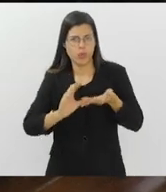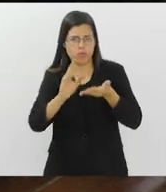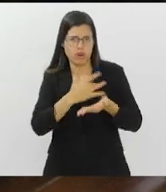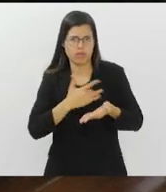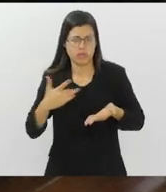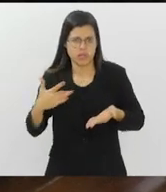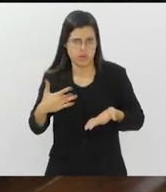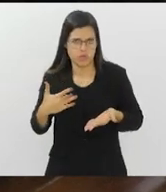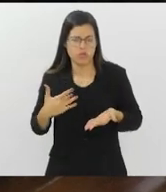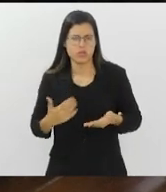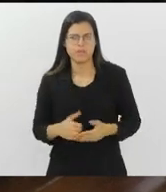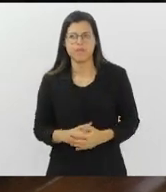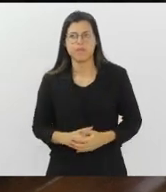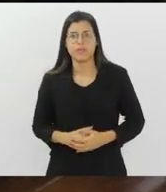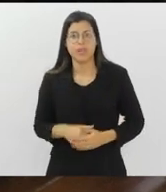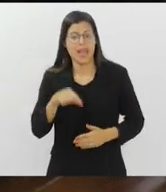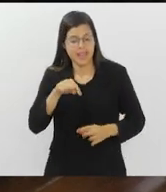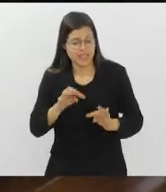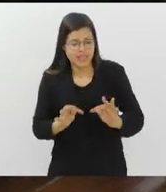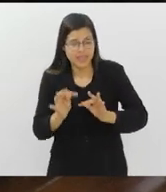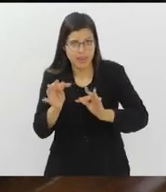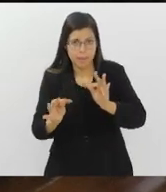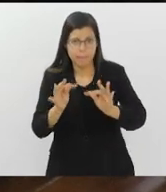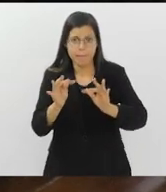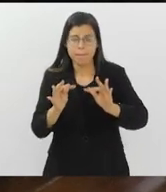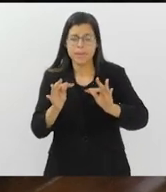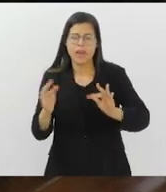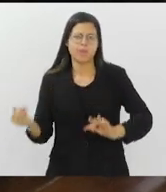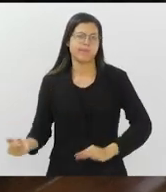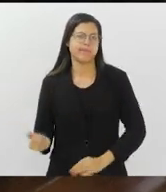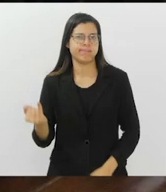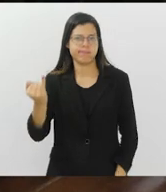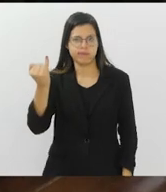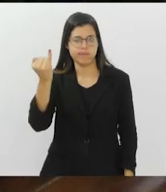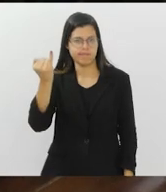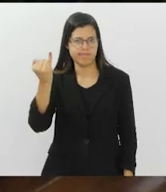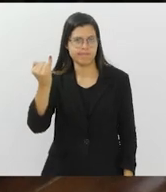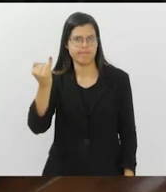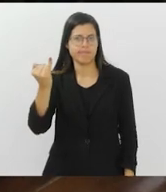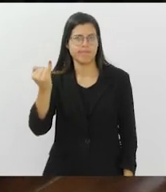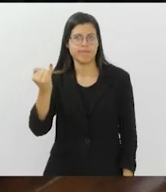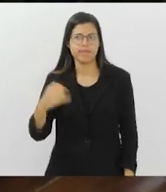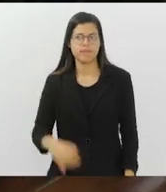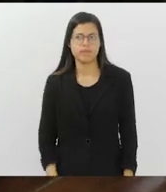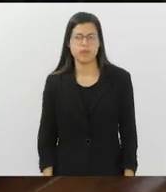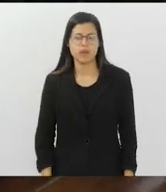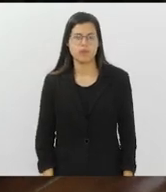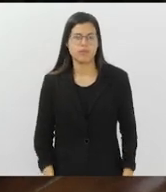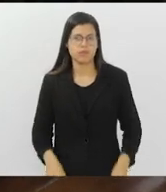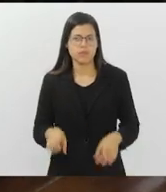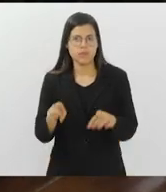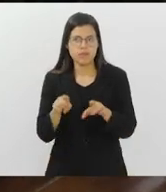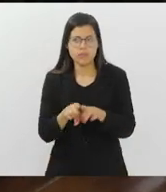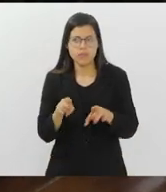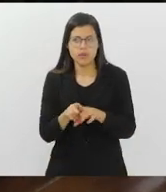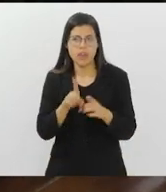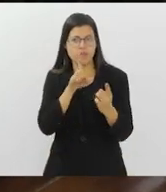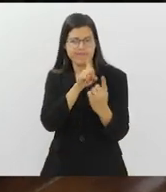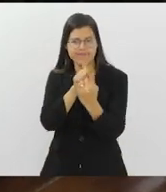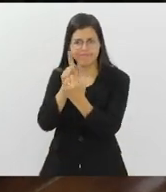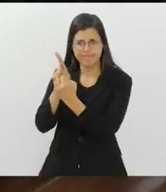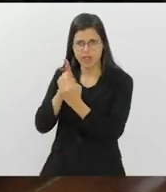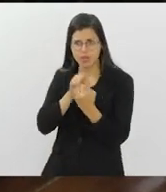onde essas terapias são fundamentais. As condutas com especialistas são caríssimas,